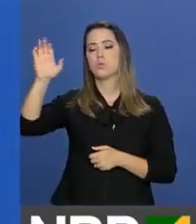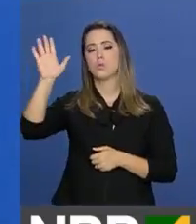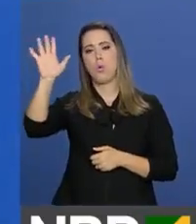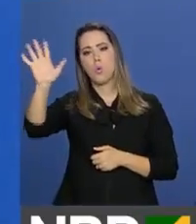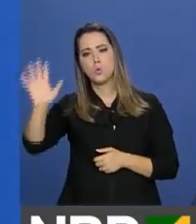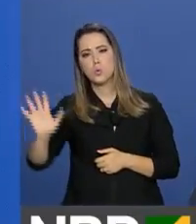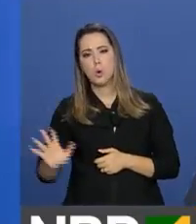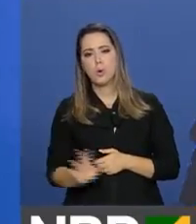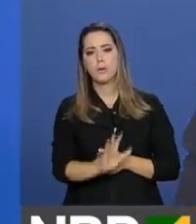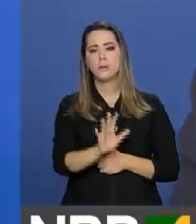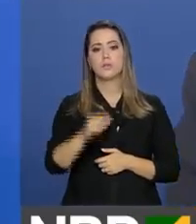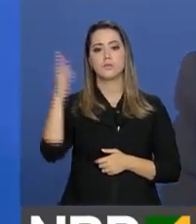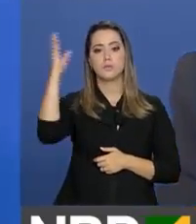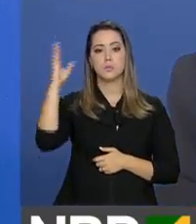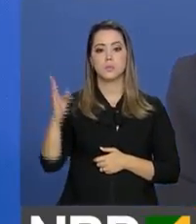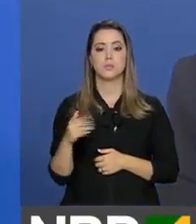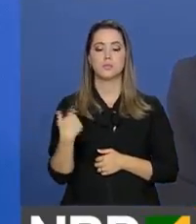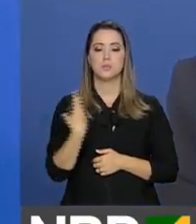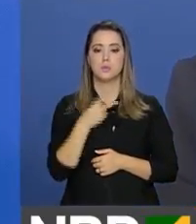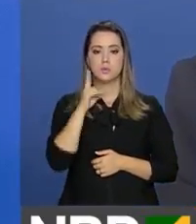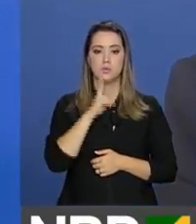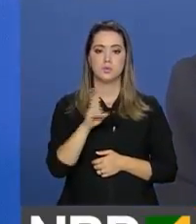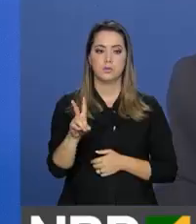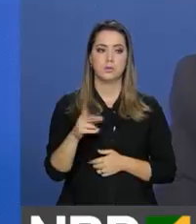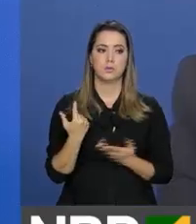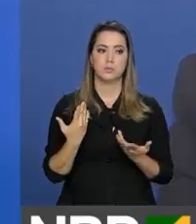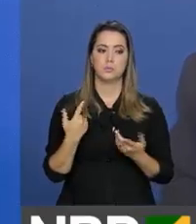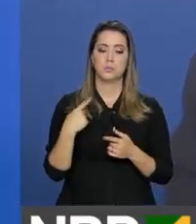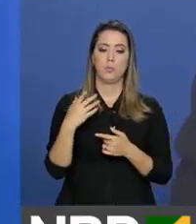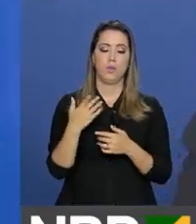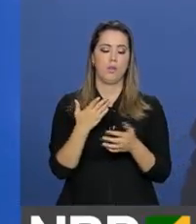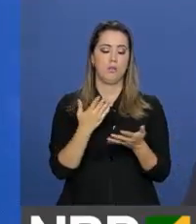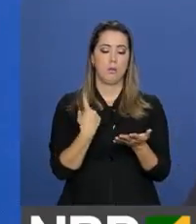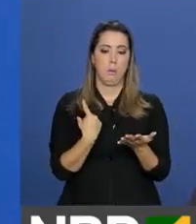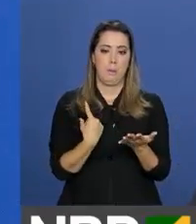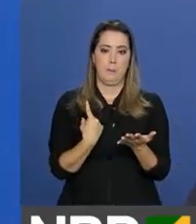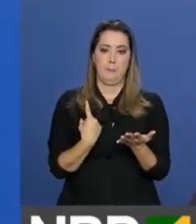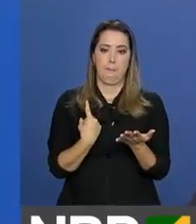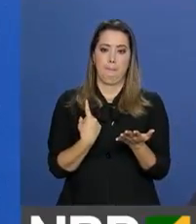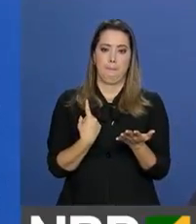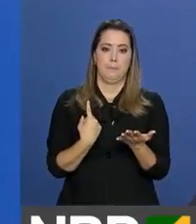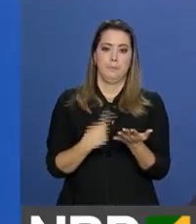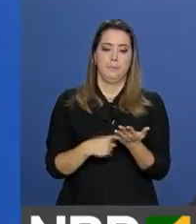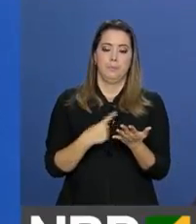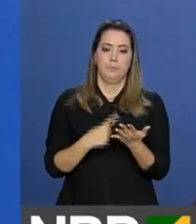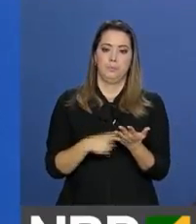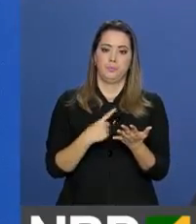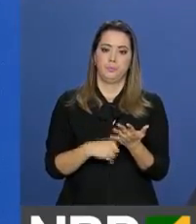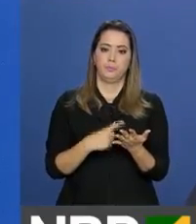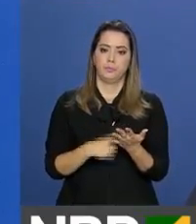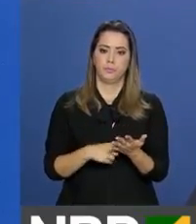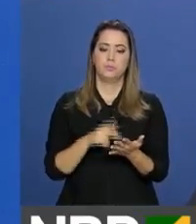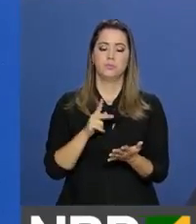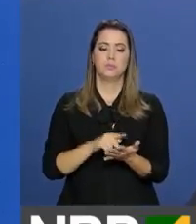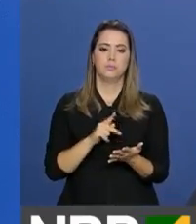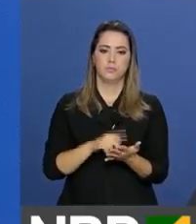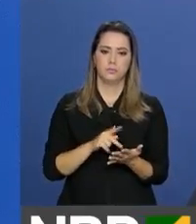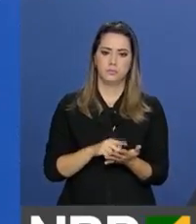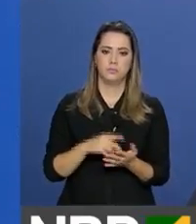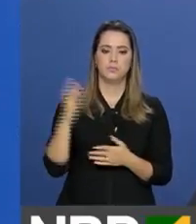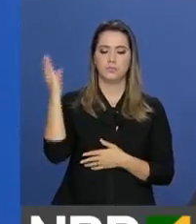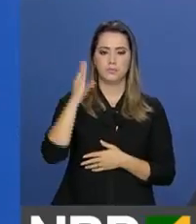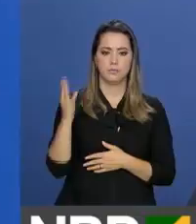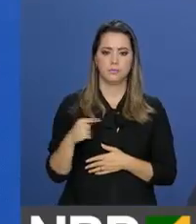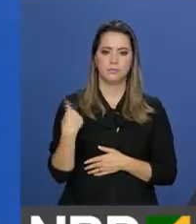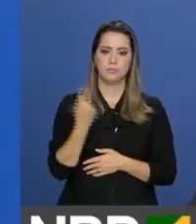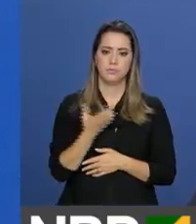está se verificando aqui. E esse compromisso de caráter verdadeiramente nacional, nós queremos